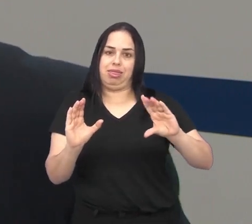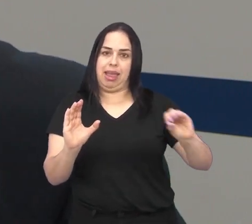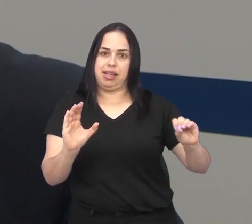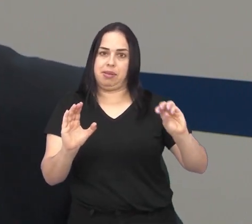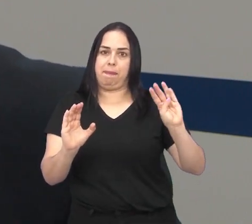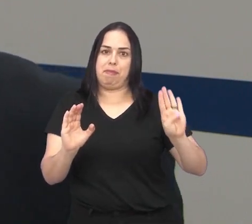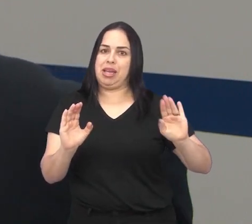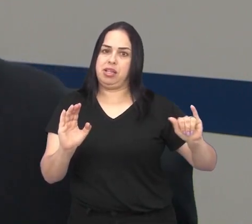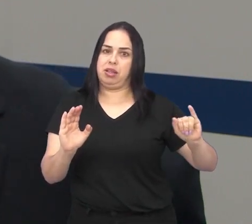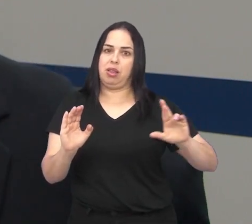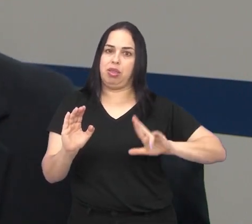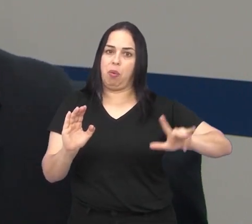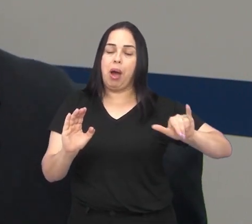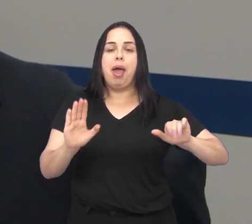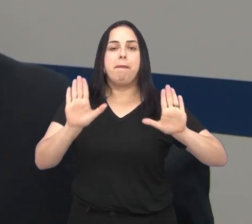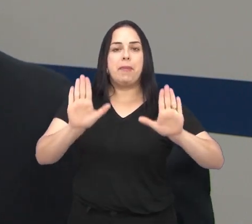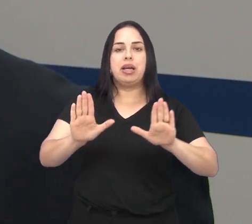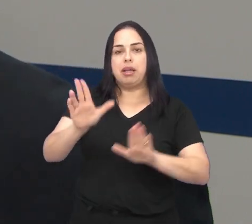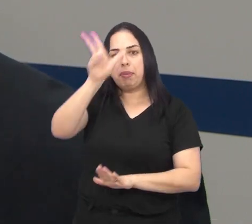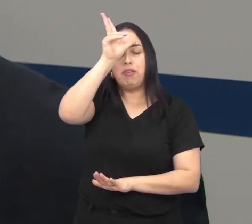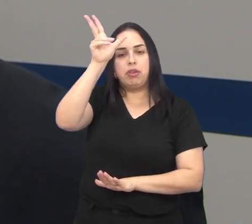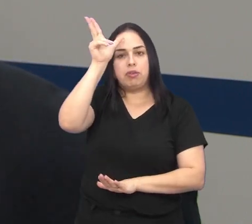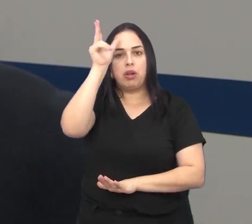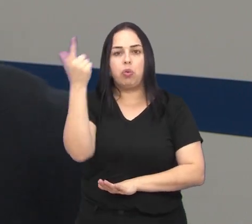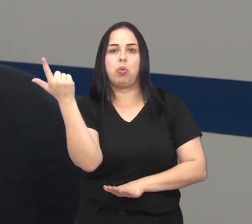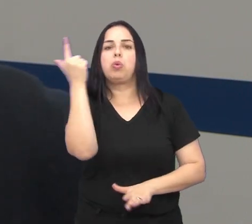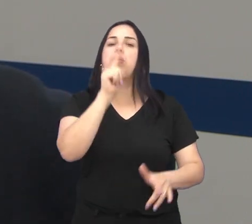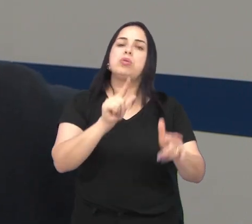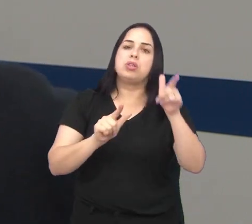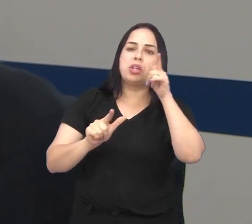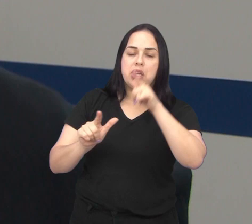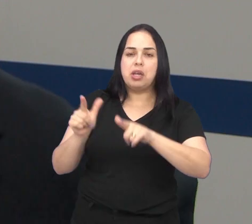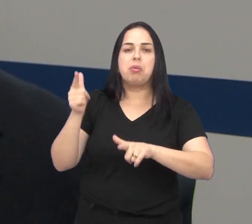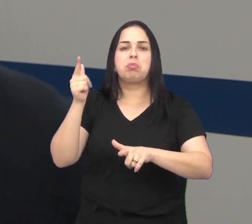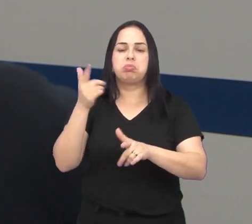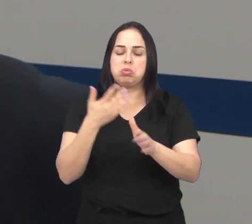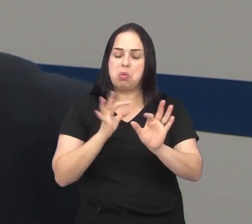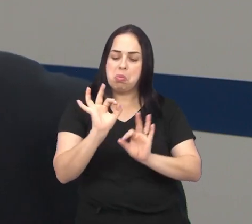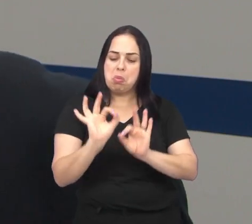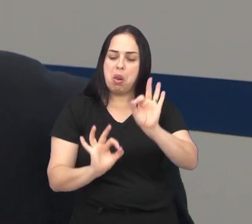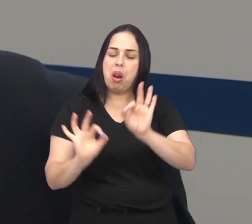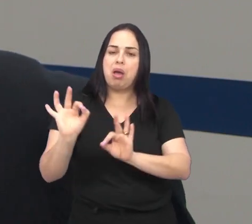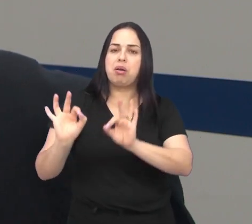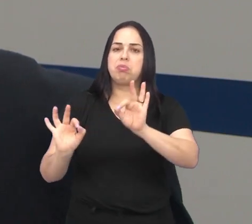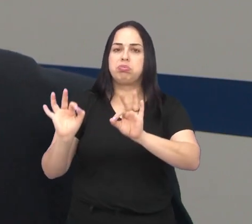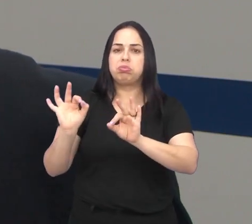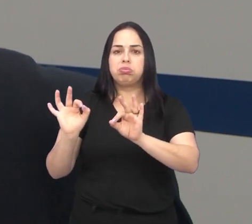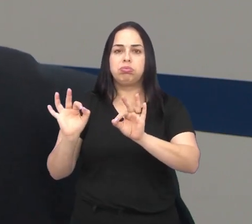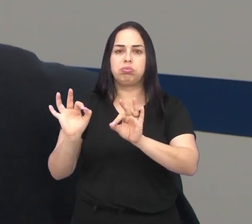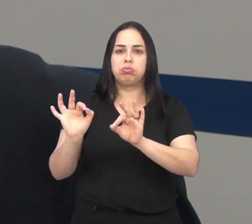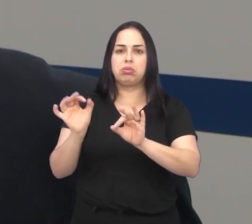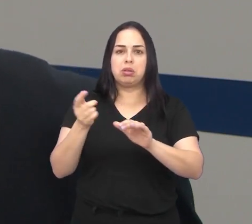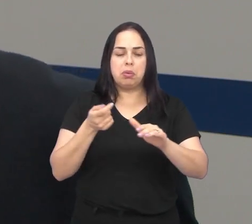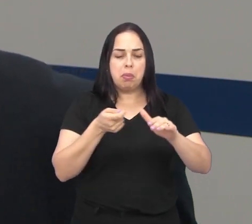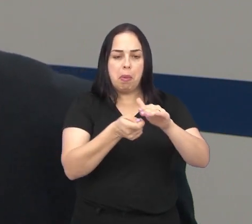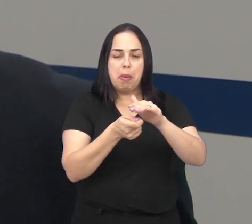não são 10, né? São 4.600. Mas sim, a Prefeitura vai conseguir então, sendo aprovado o projeto, a Prefeitura consegue